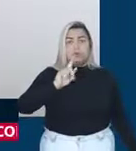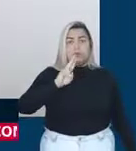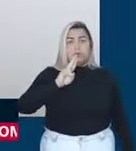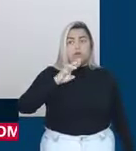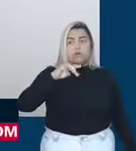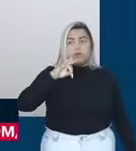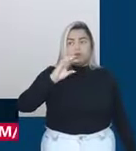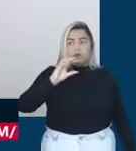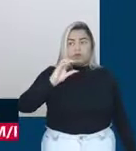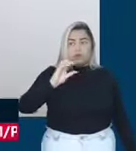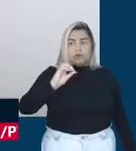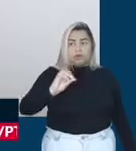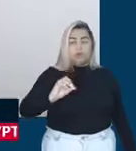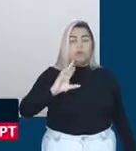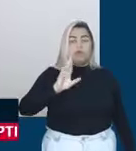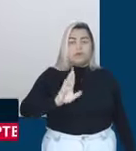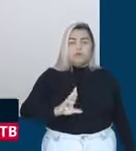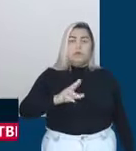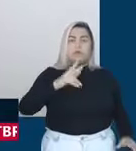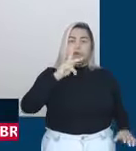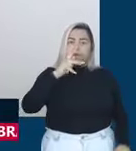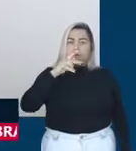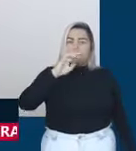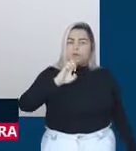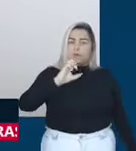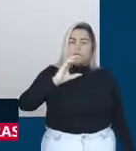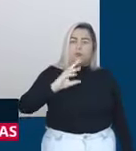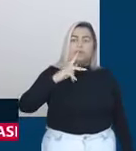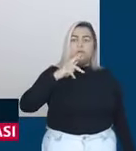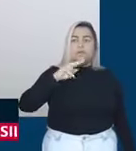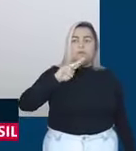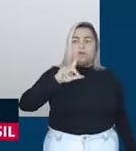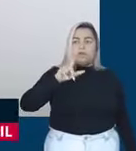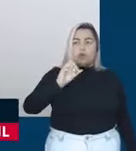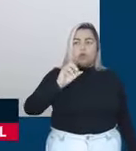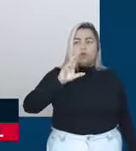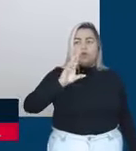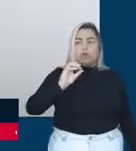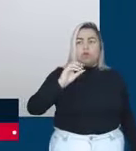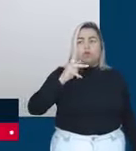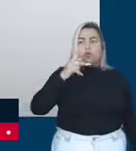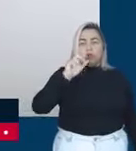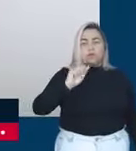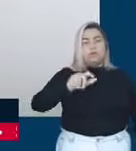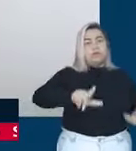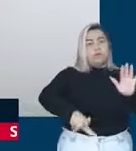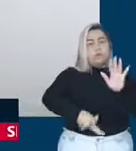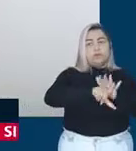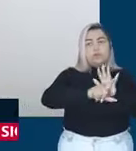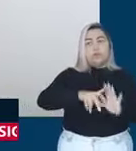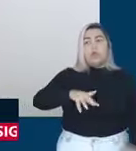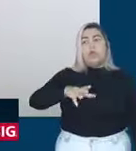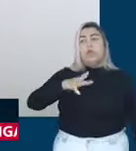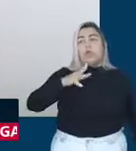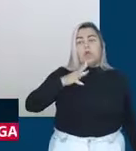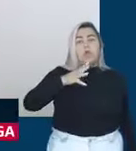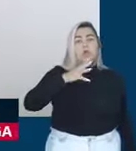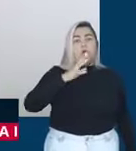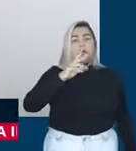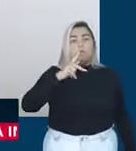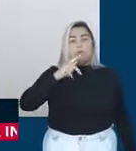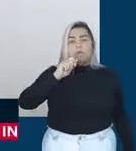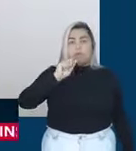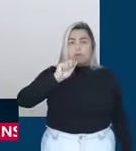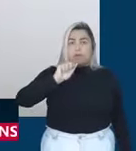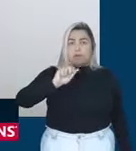que vamos elogiar de novo o nosso querido Paulo Rocha, não só da lei Paulo Gustavo, mas